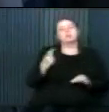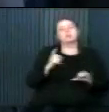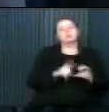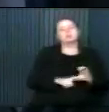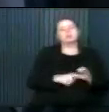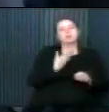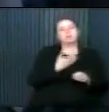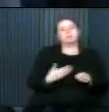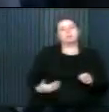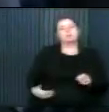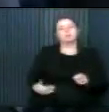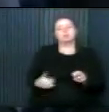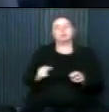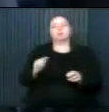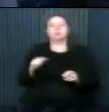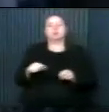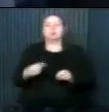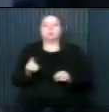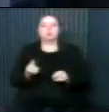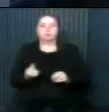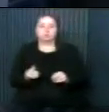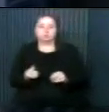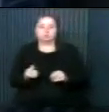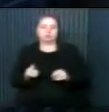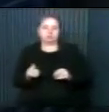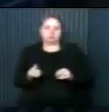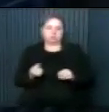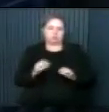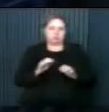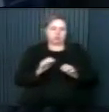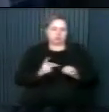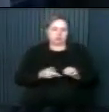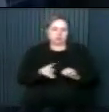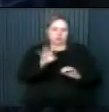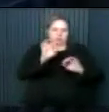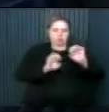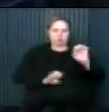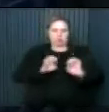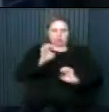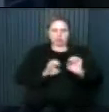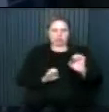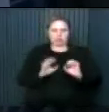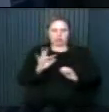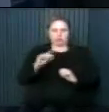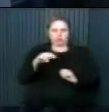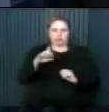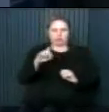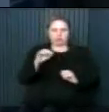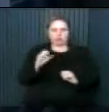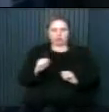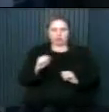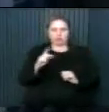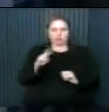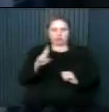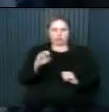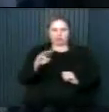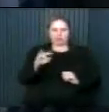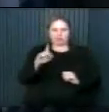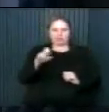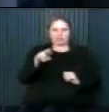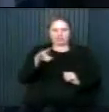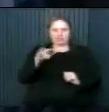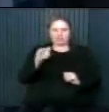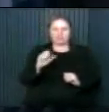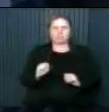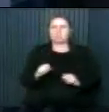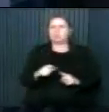fundada, e depois para manutenção do equilíbrio atuarial dos fundos de previdência, caso não